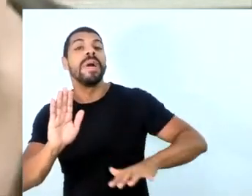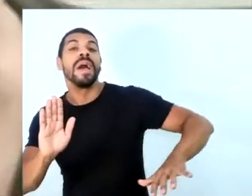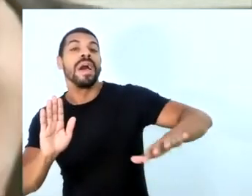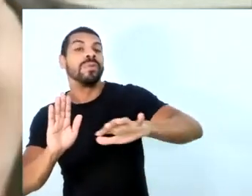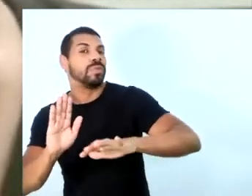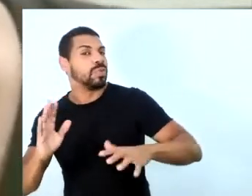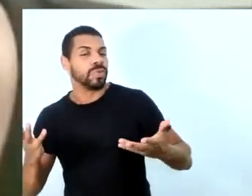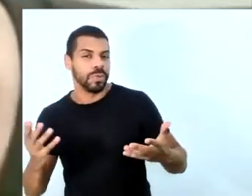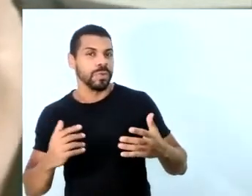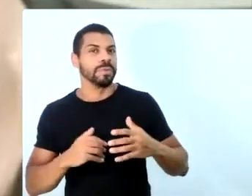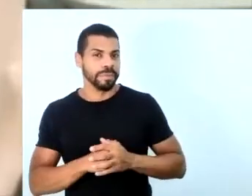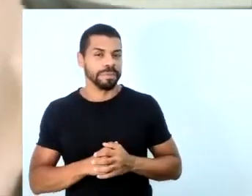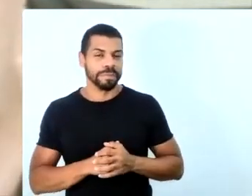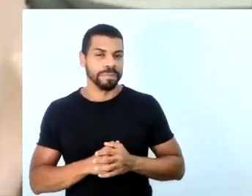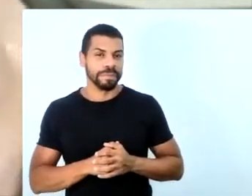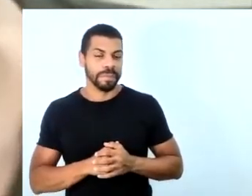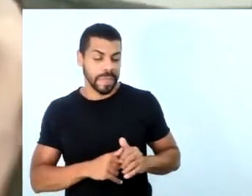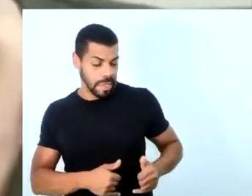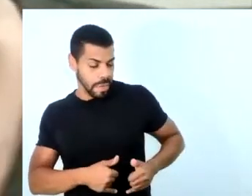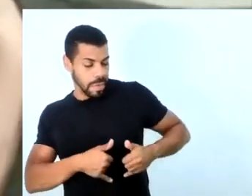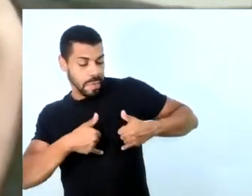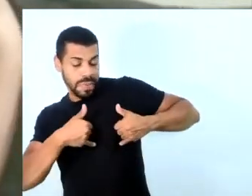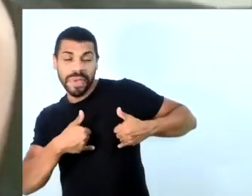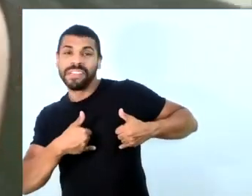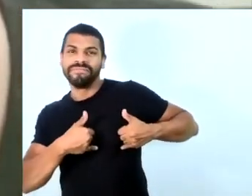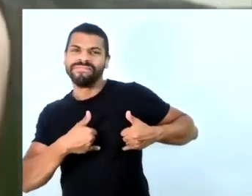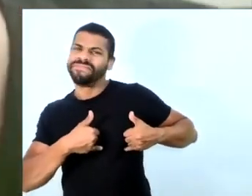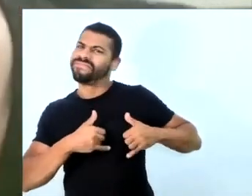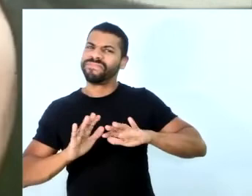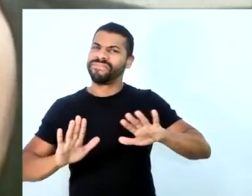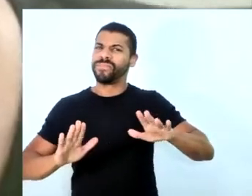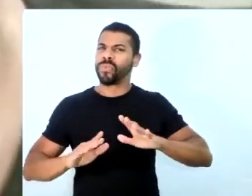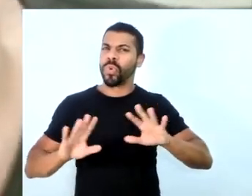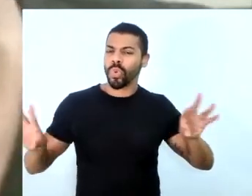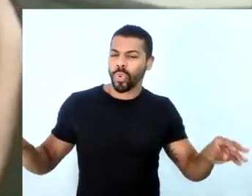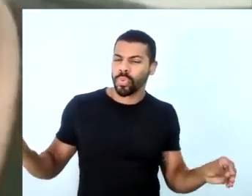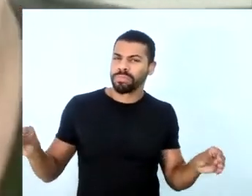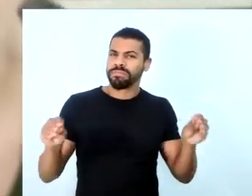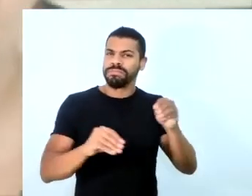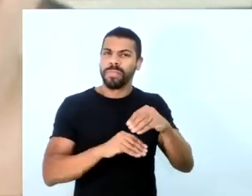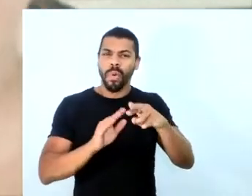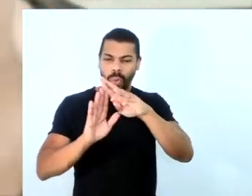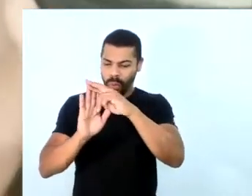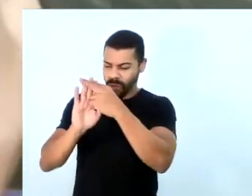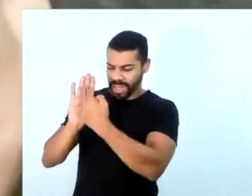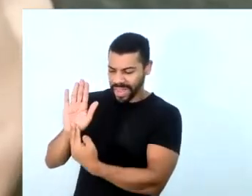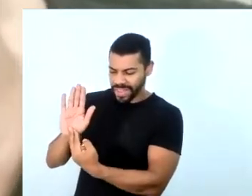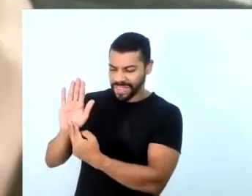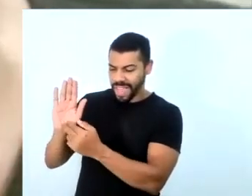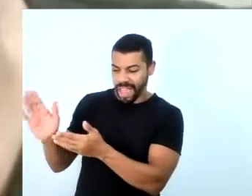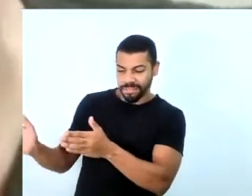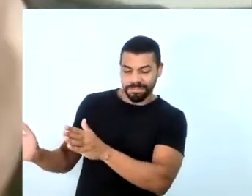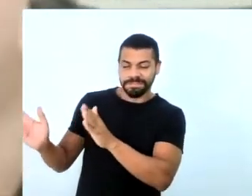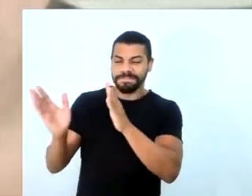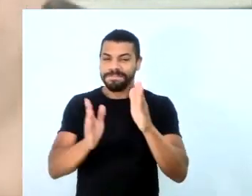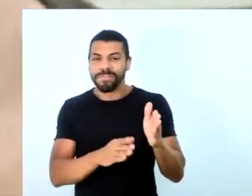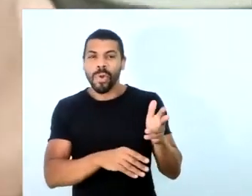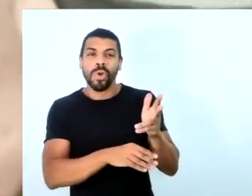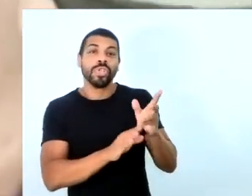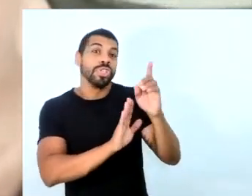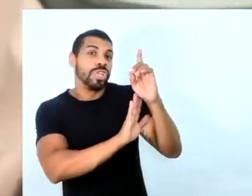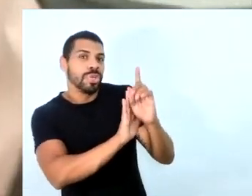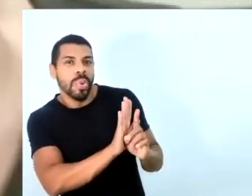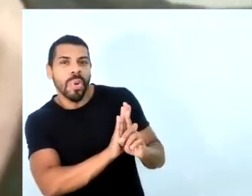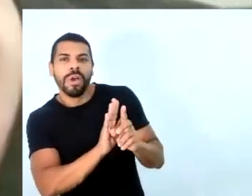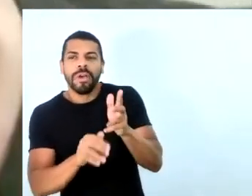enfim, deixar os egos de lado. Mas as pessoas, quando migram, era roteirista, virou diretor, era montador,